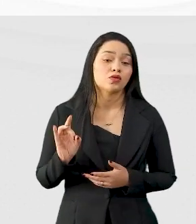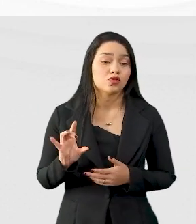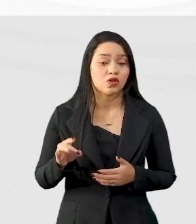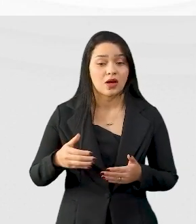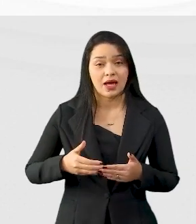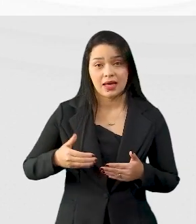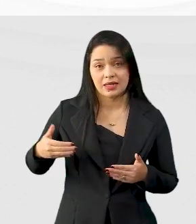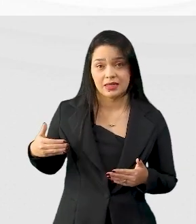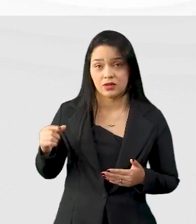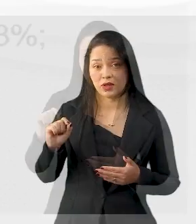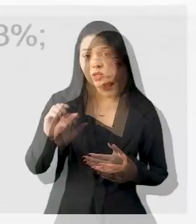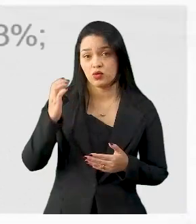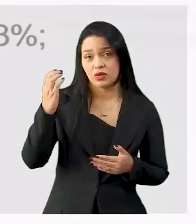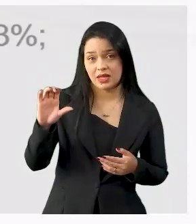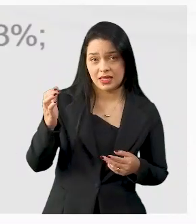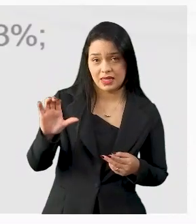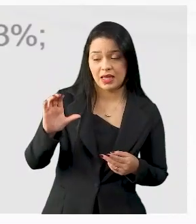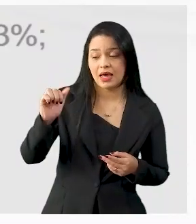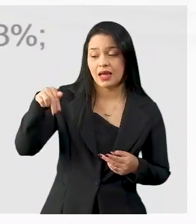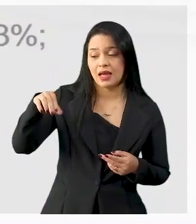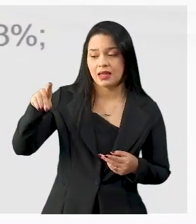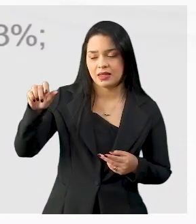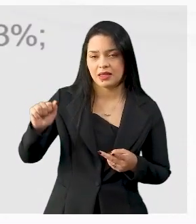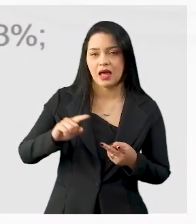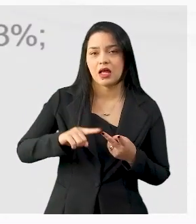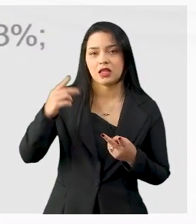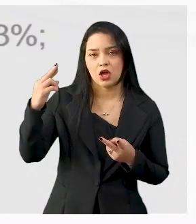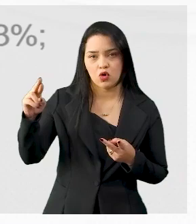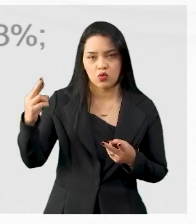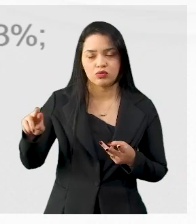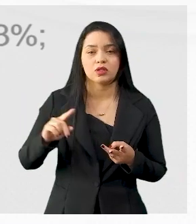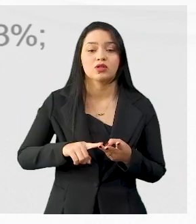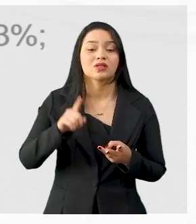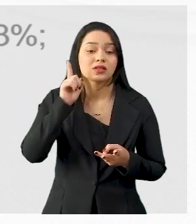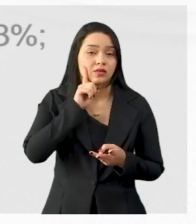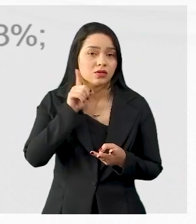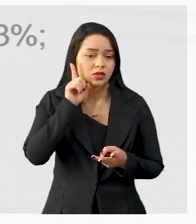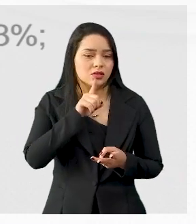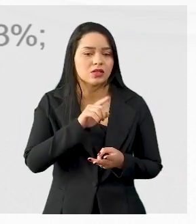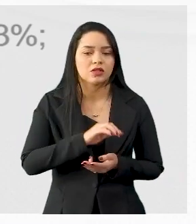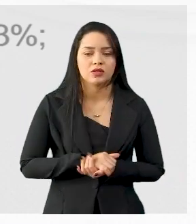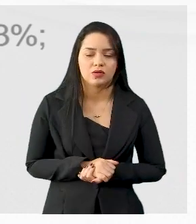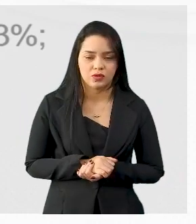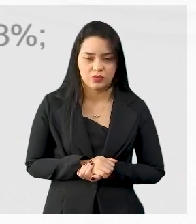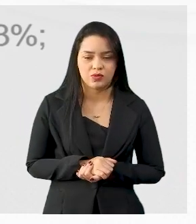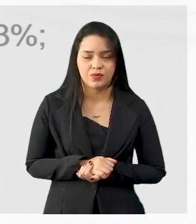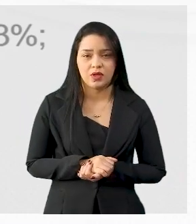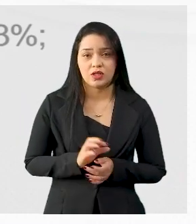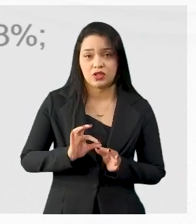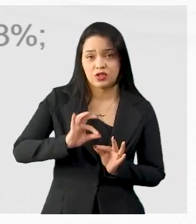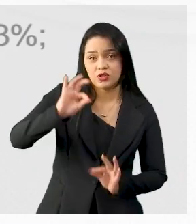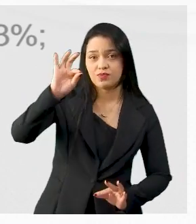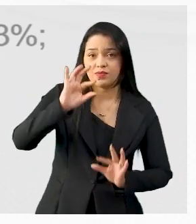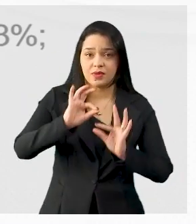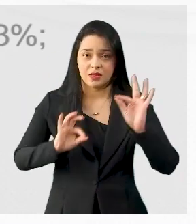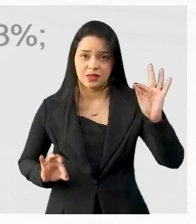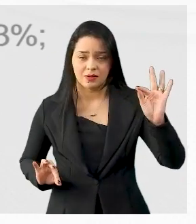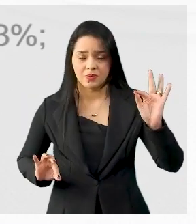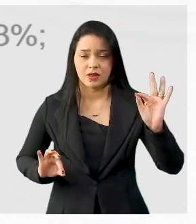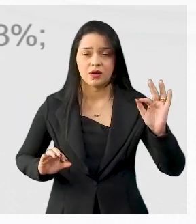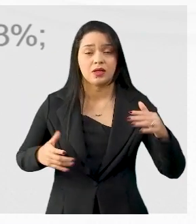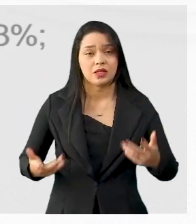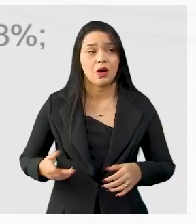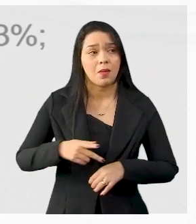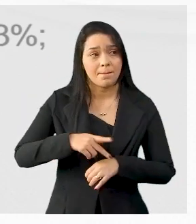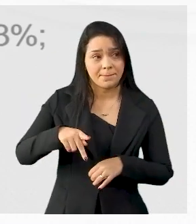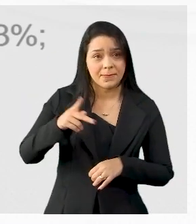atrás, tá? Do Canadá, da Rússia e dos Estados Unidos, tá certo? Em termos de tamanho de território, tá? Então, o nosso país,